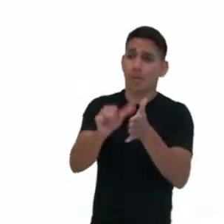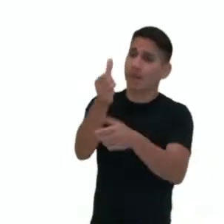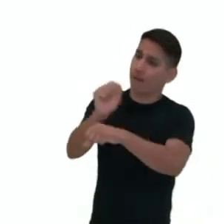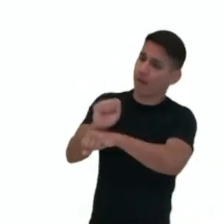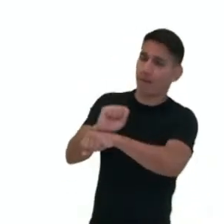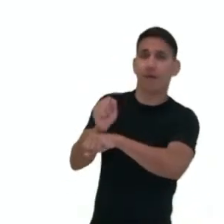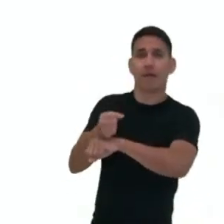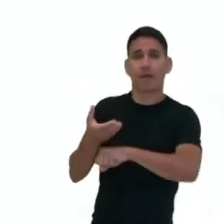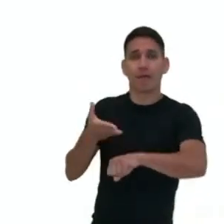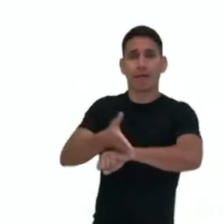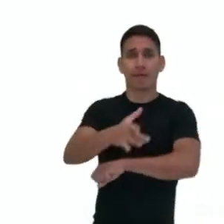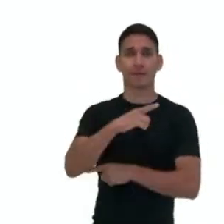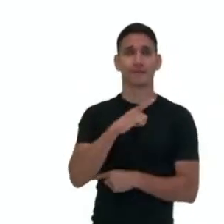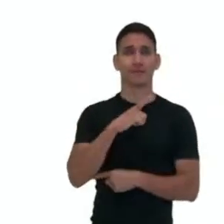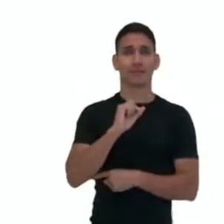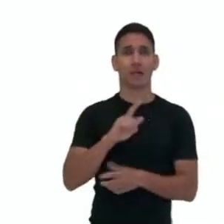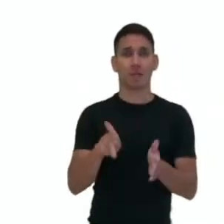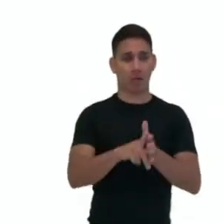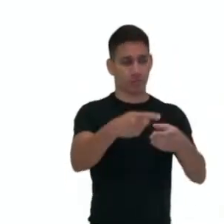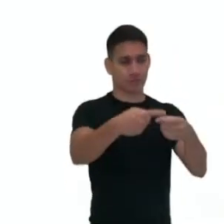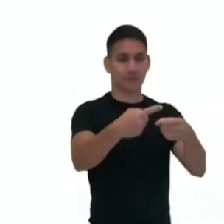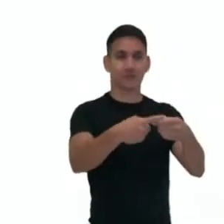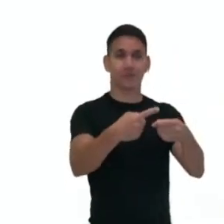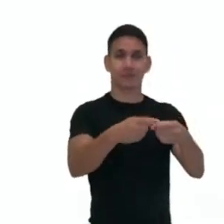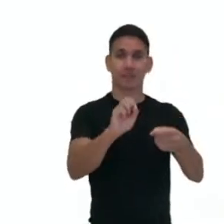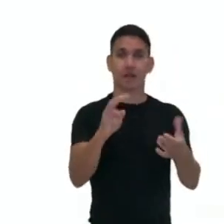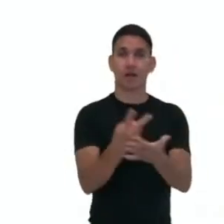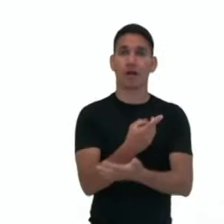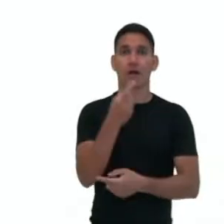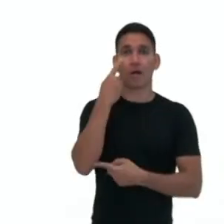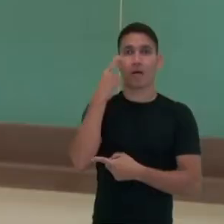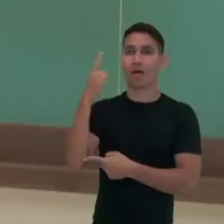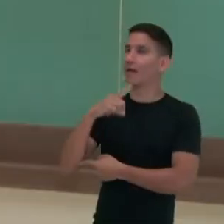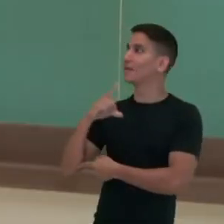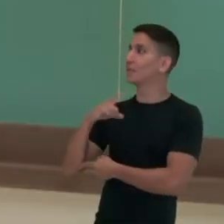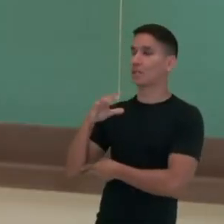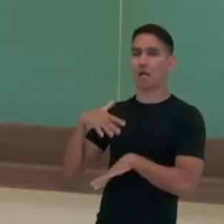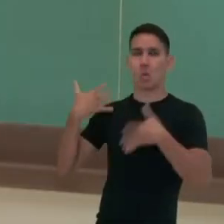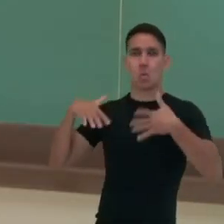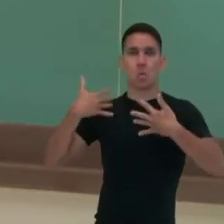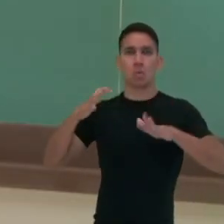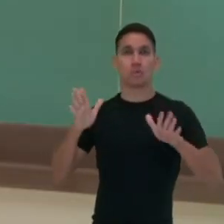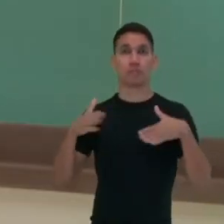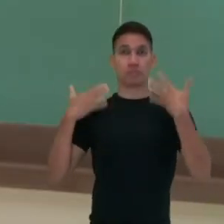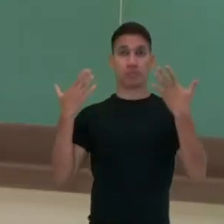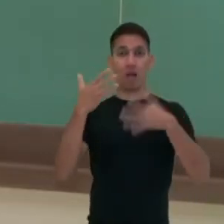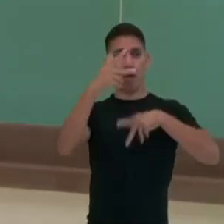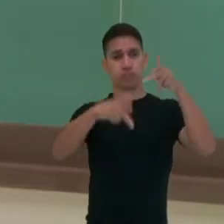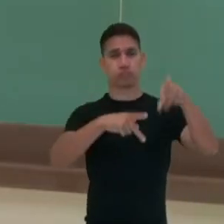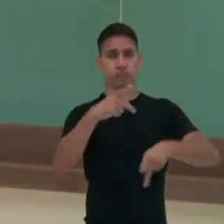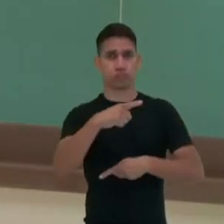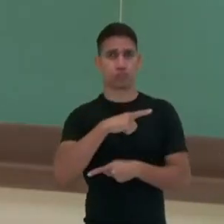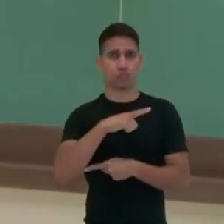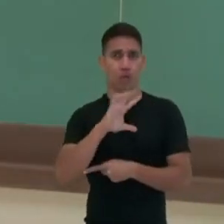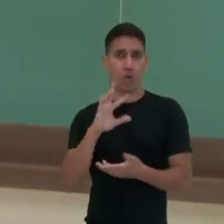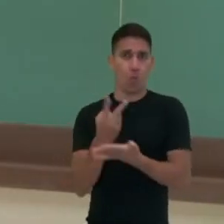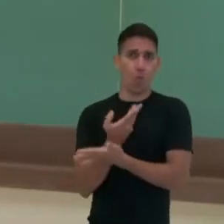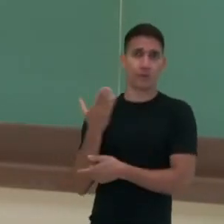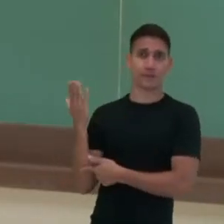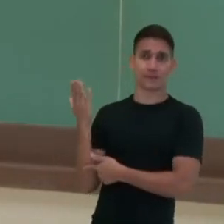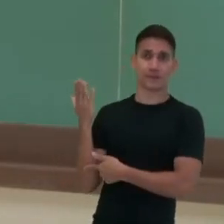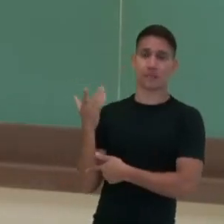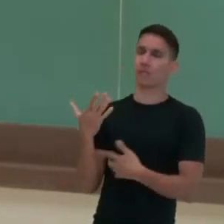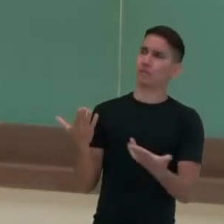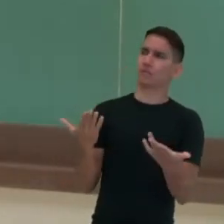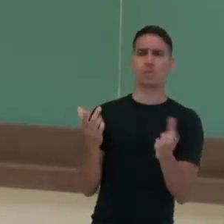primeiro automóvel na cidade, causando grande espanto à população, Então,